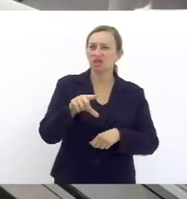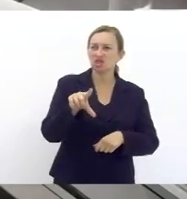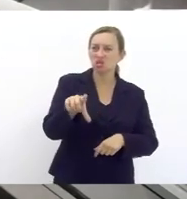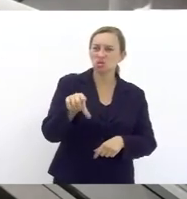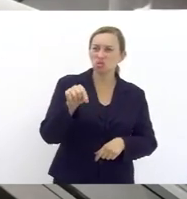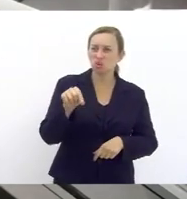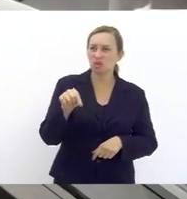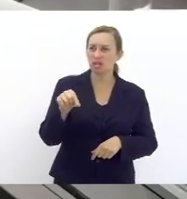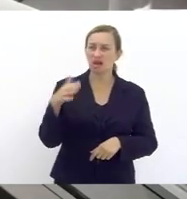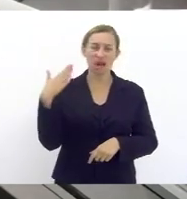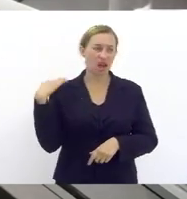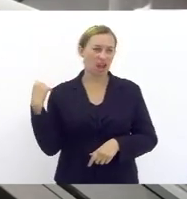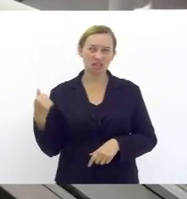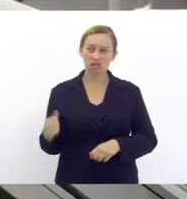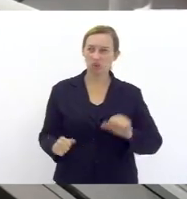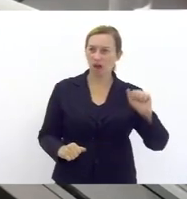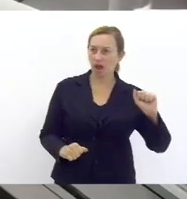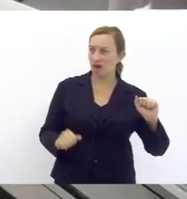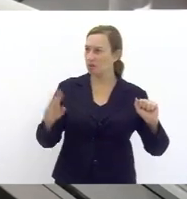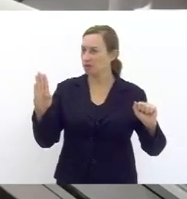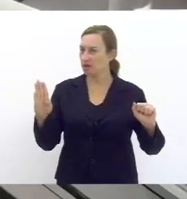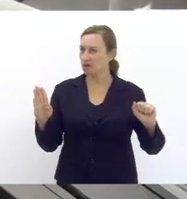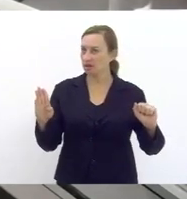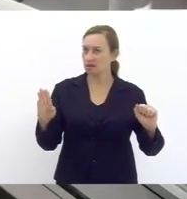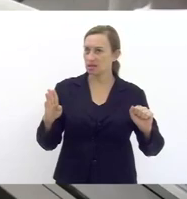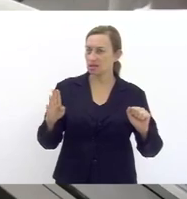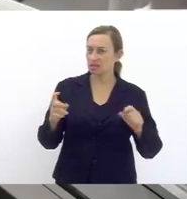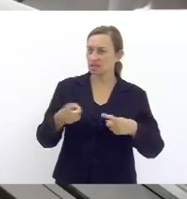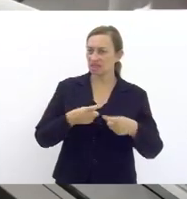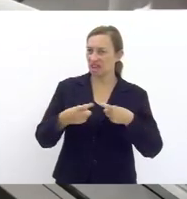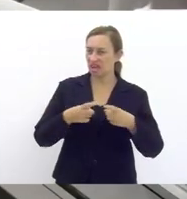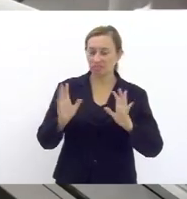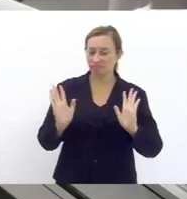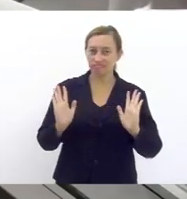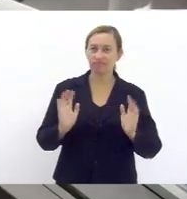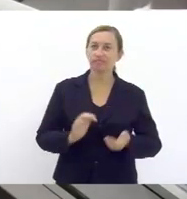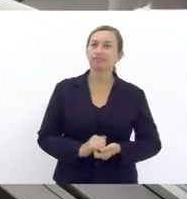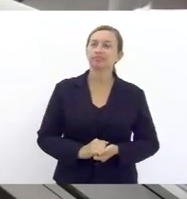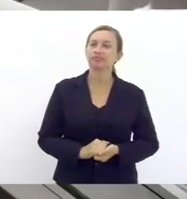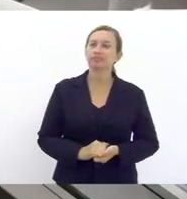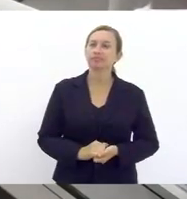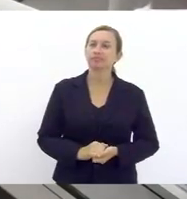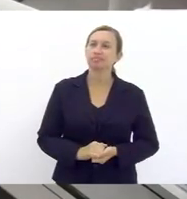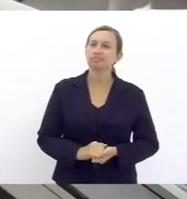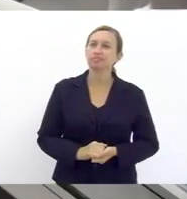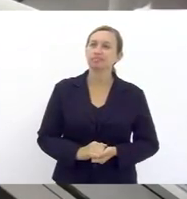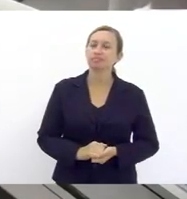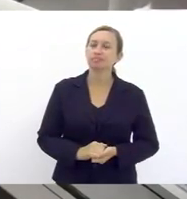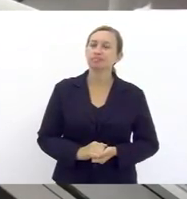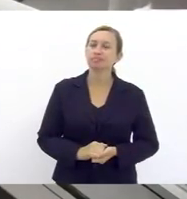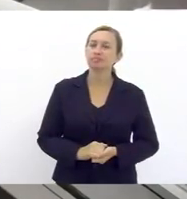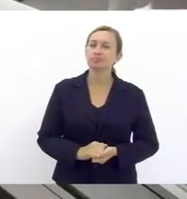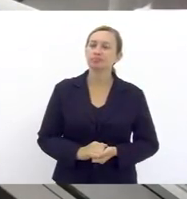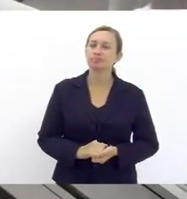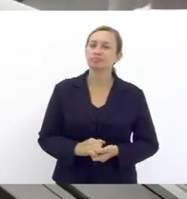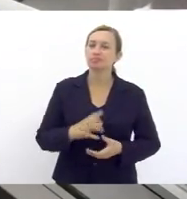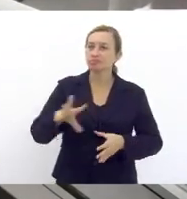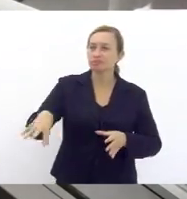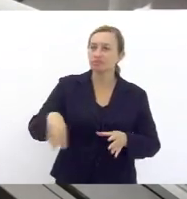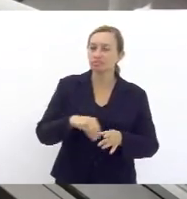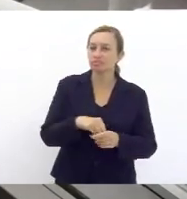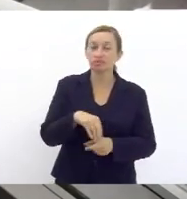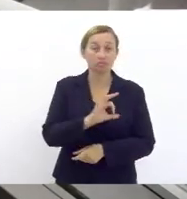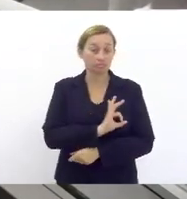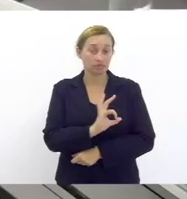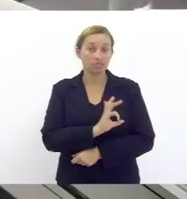nessa guerra né até uma frouxo da minha não tem que ter lado essa guerra e a gente tem que incluir a